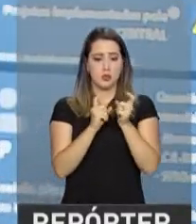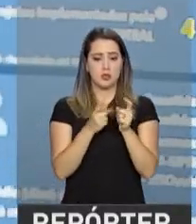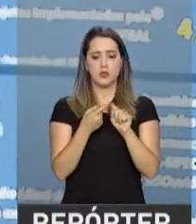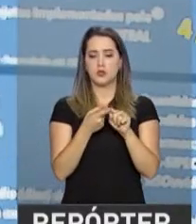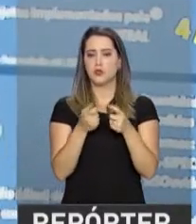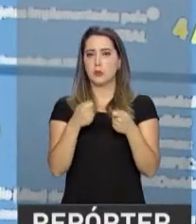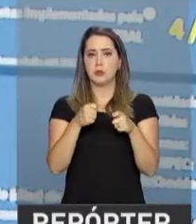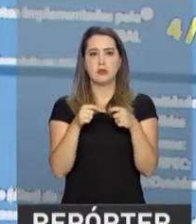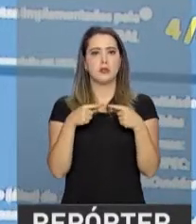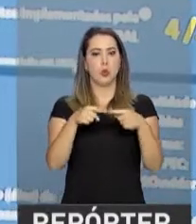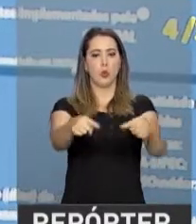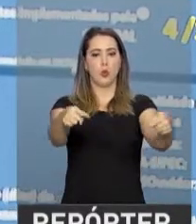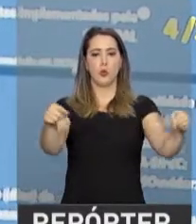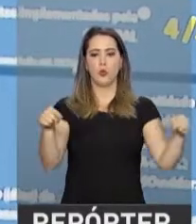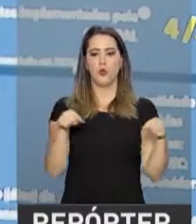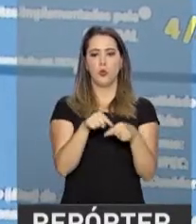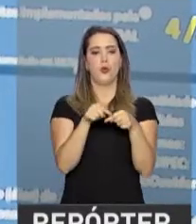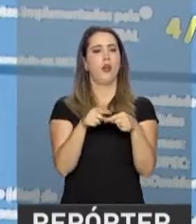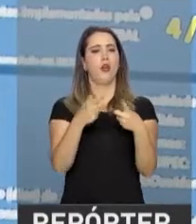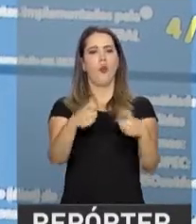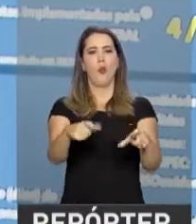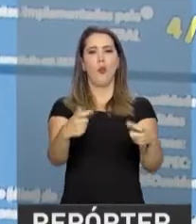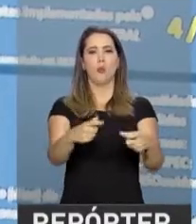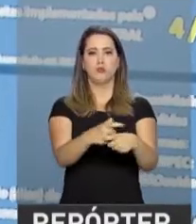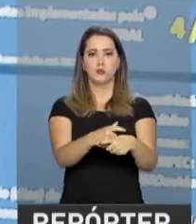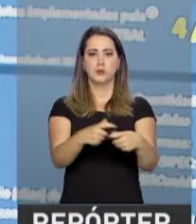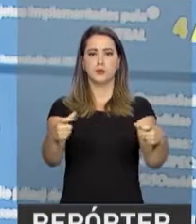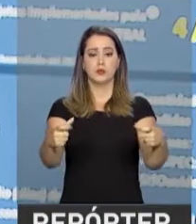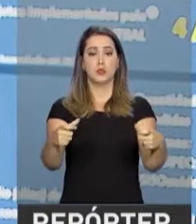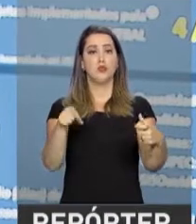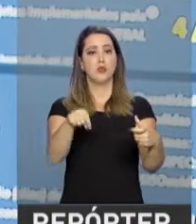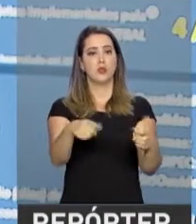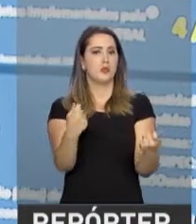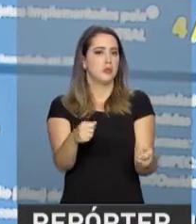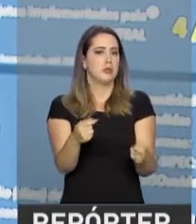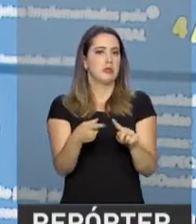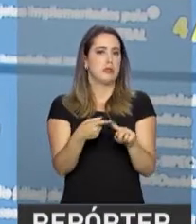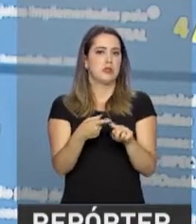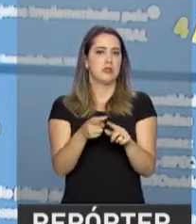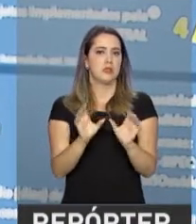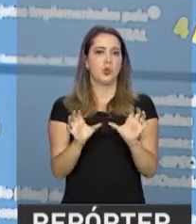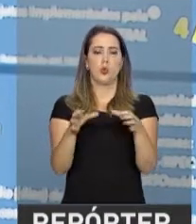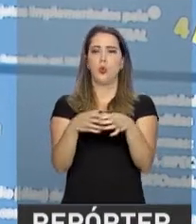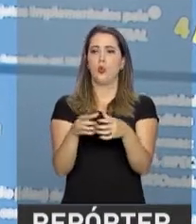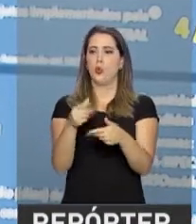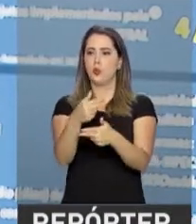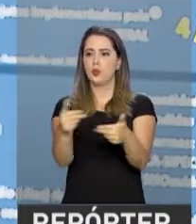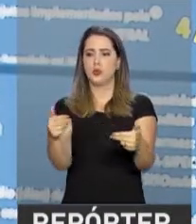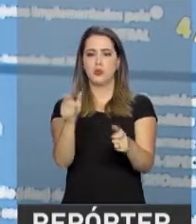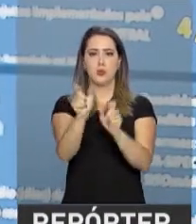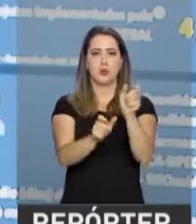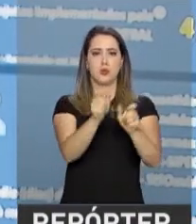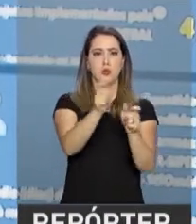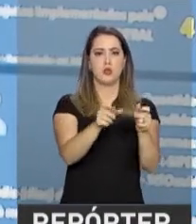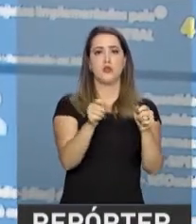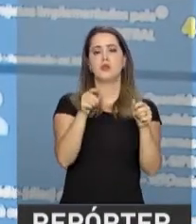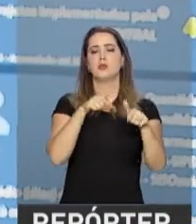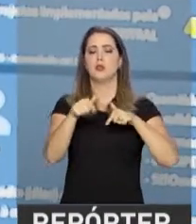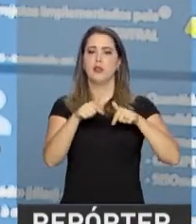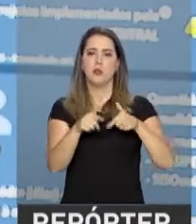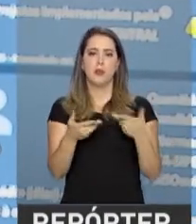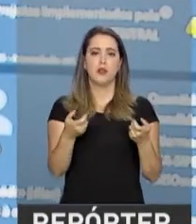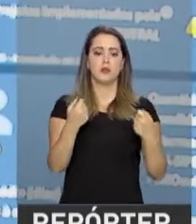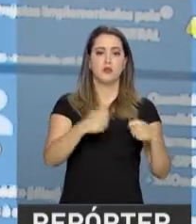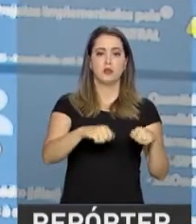arquivos é almoxarifados estoques eu também não tenho que manter equipes para realizar esse trabalho não vou